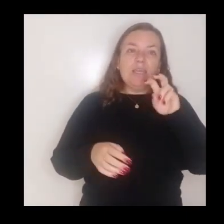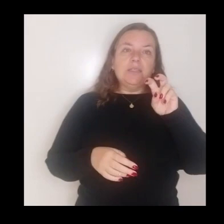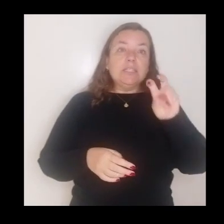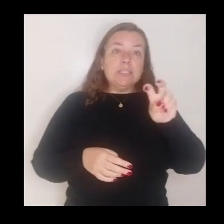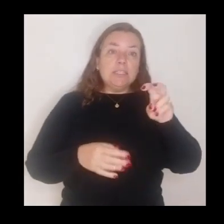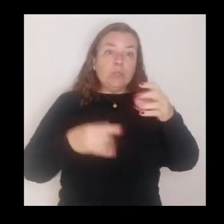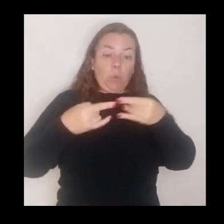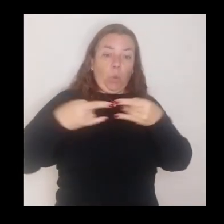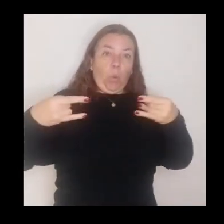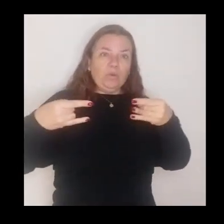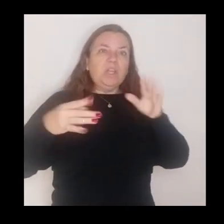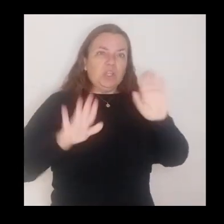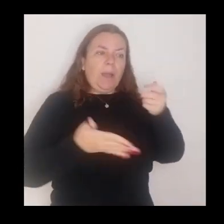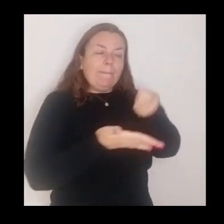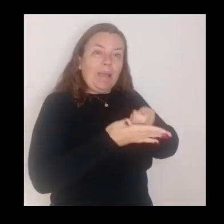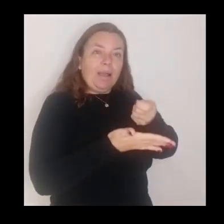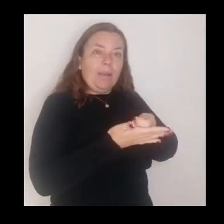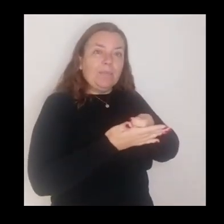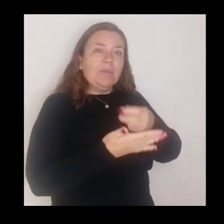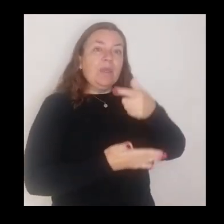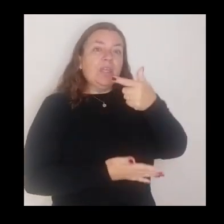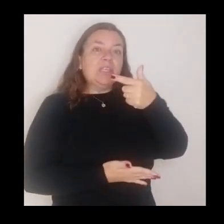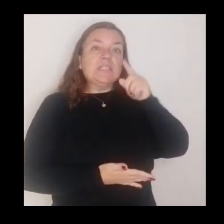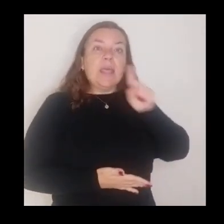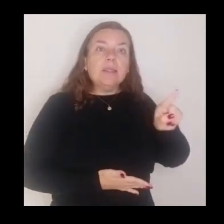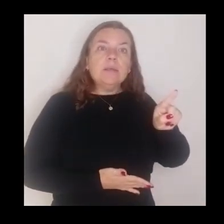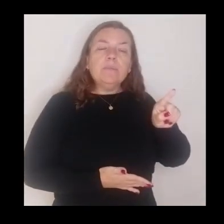contas pagas. No valor de